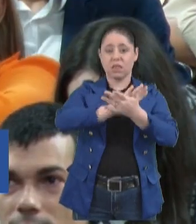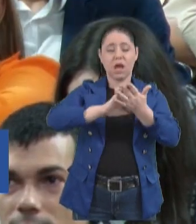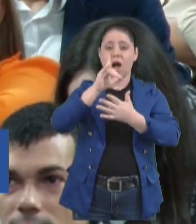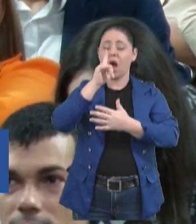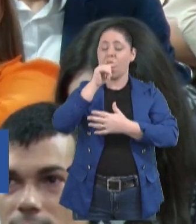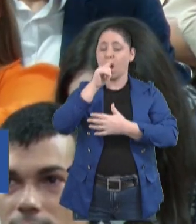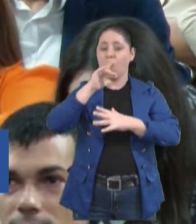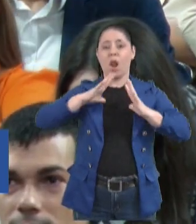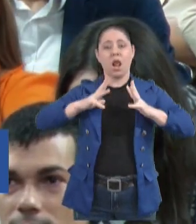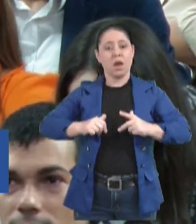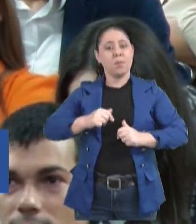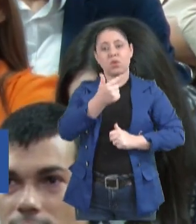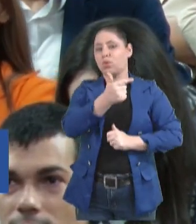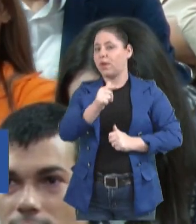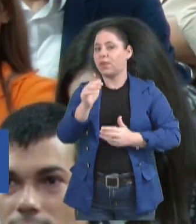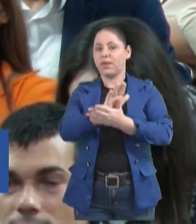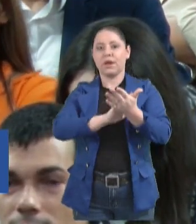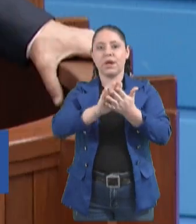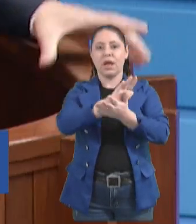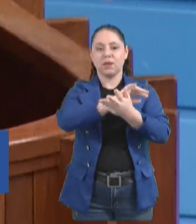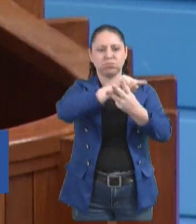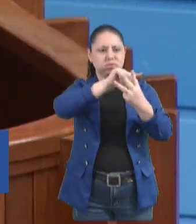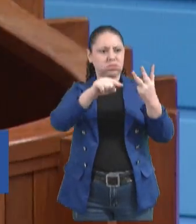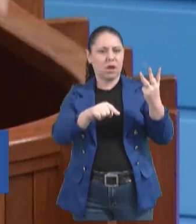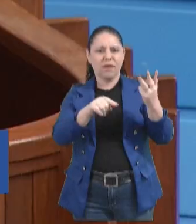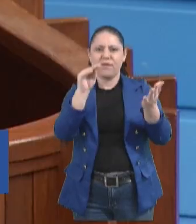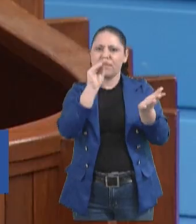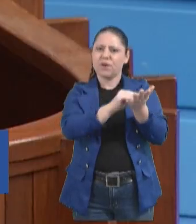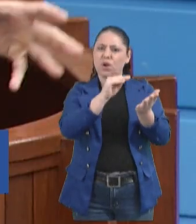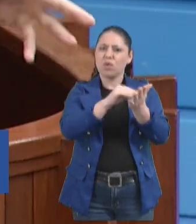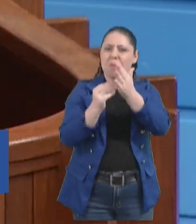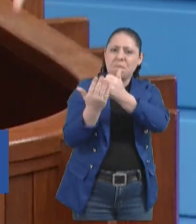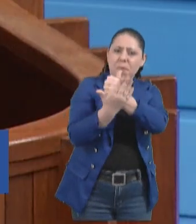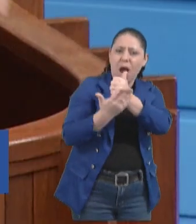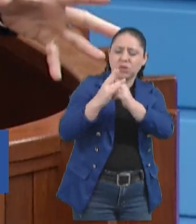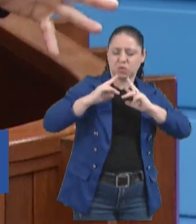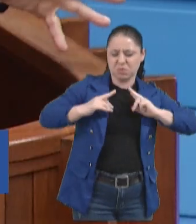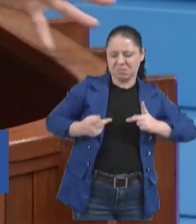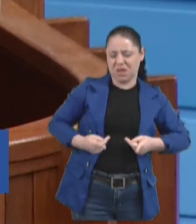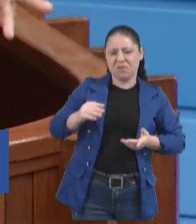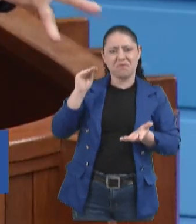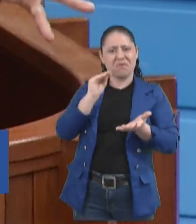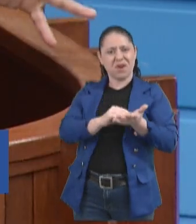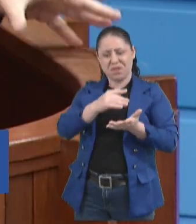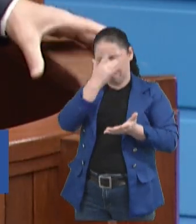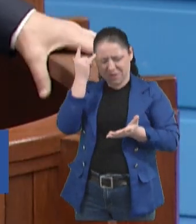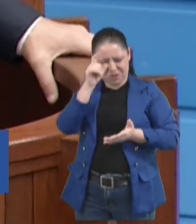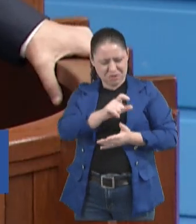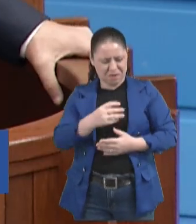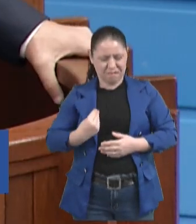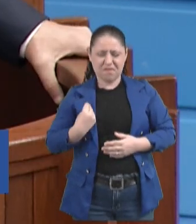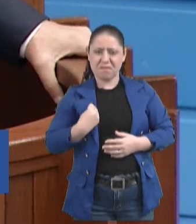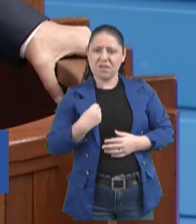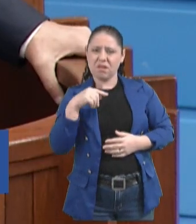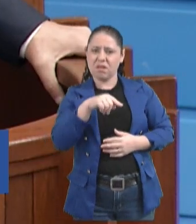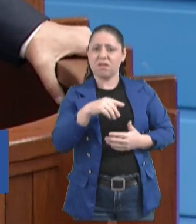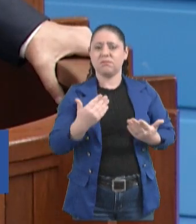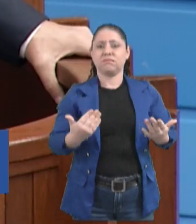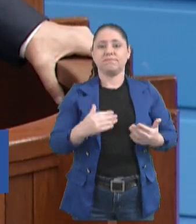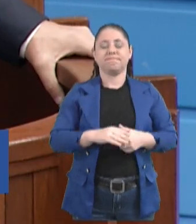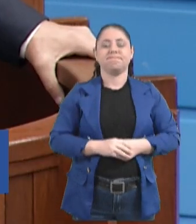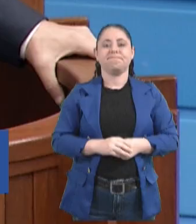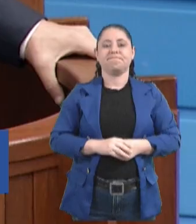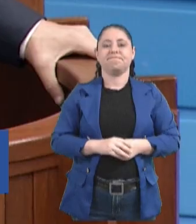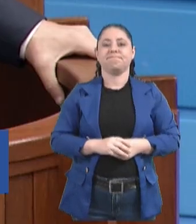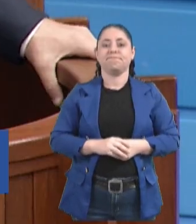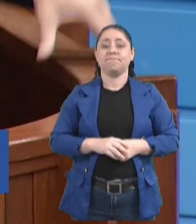água potável. E a condição desumana dessas pessoas,